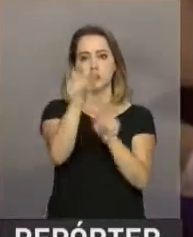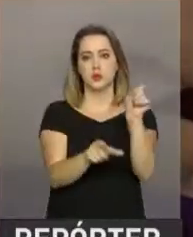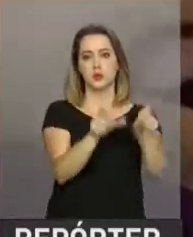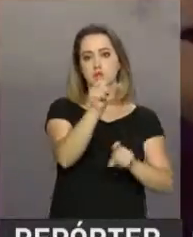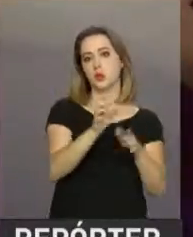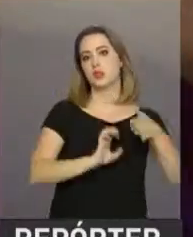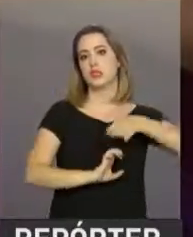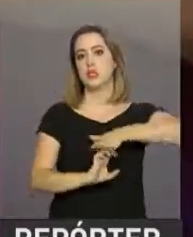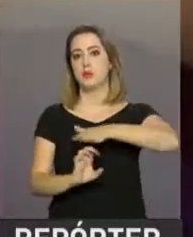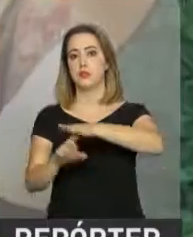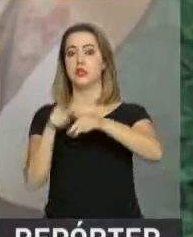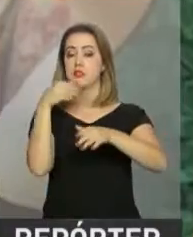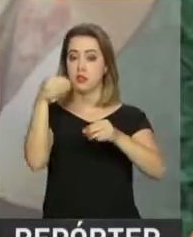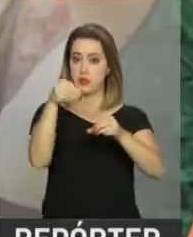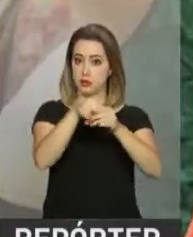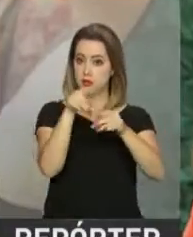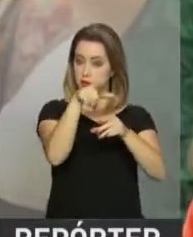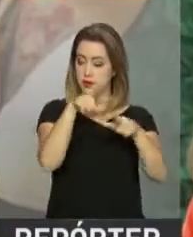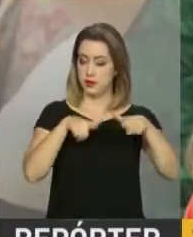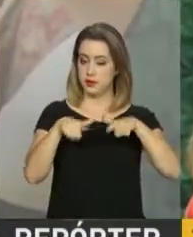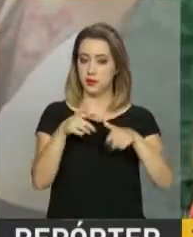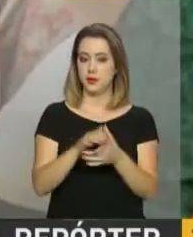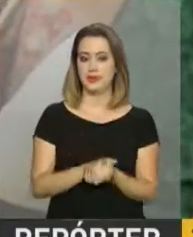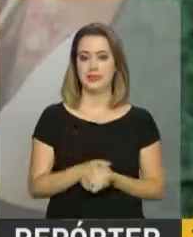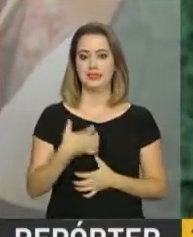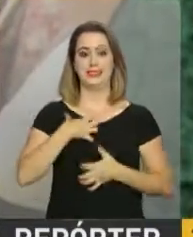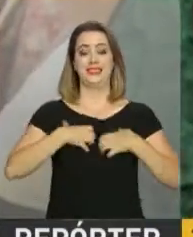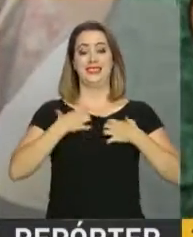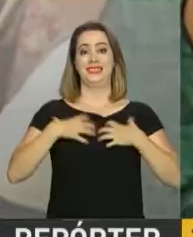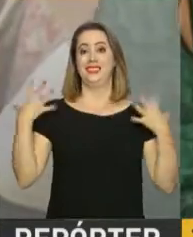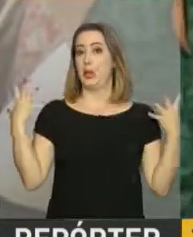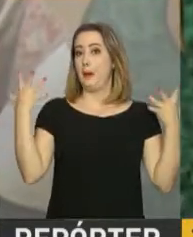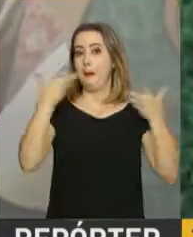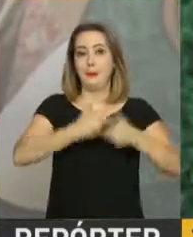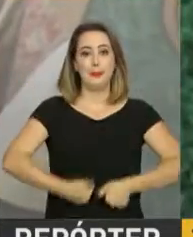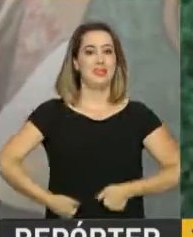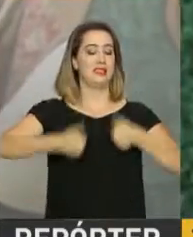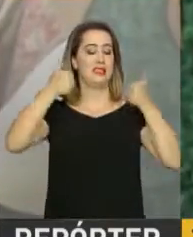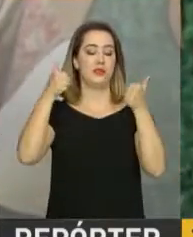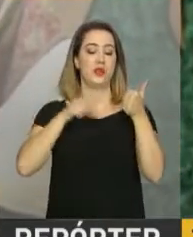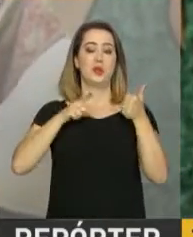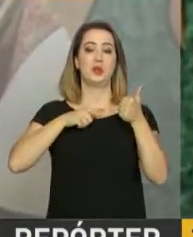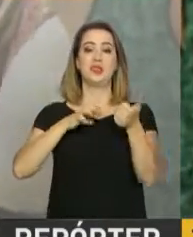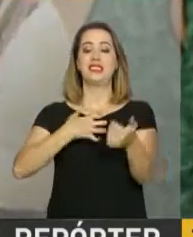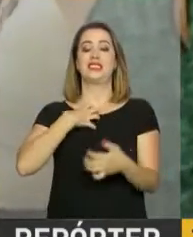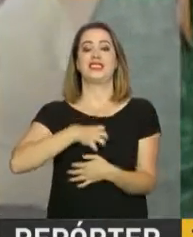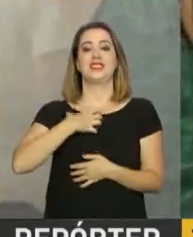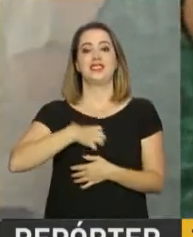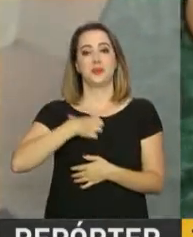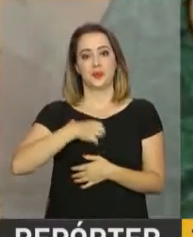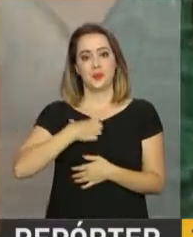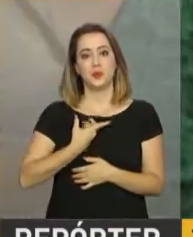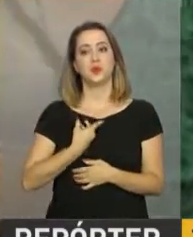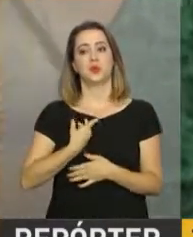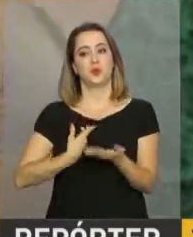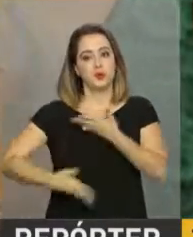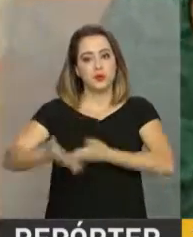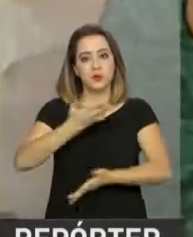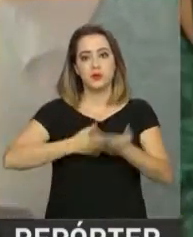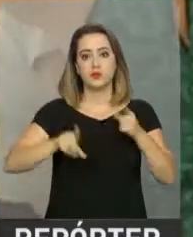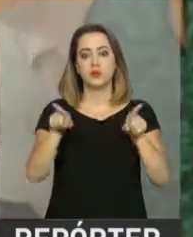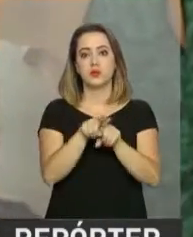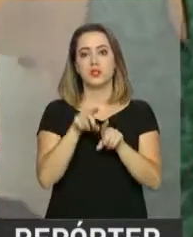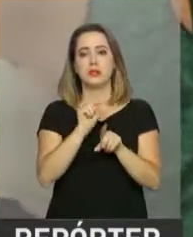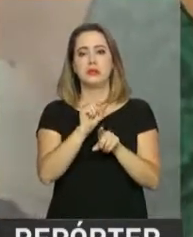da empresa em que trabalha. É uma sensação maravilhosa. Na verdade, tem alguns sentimentos bem envolvidos, né?